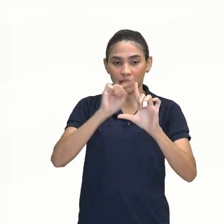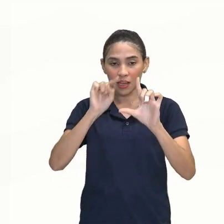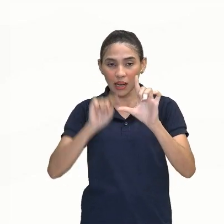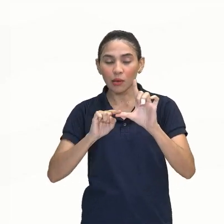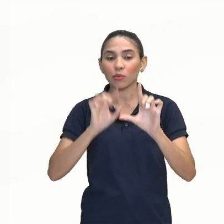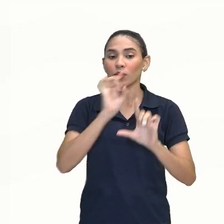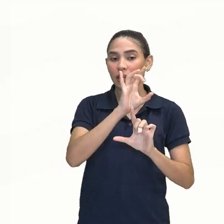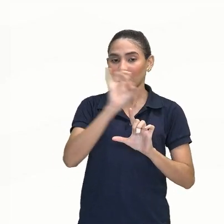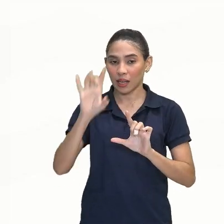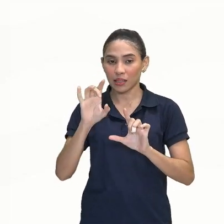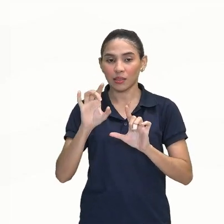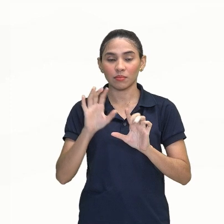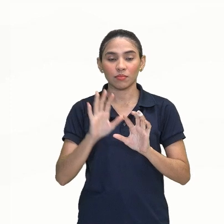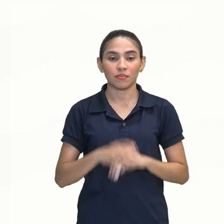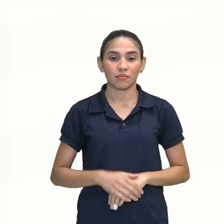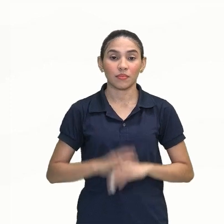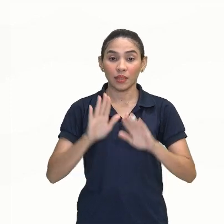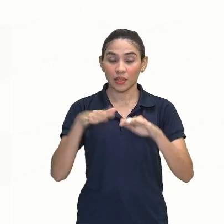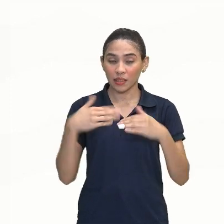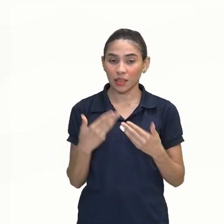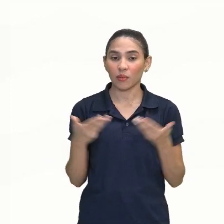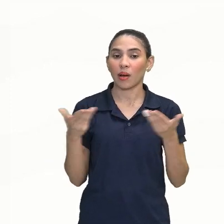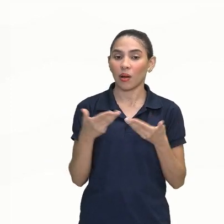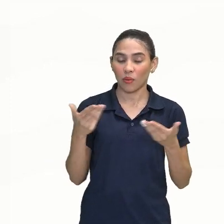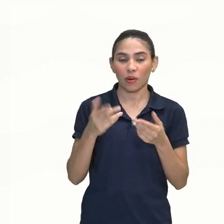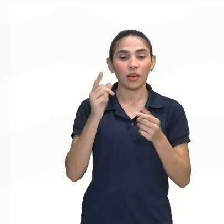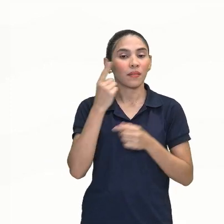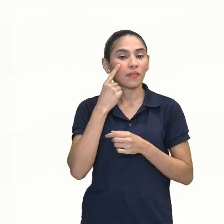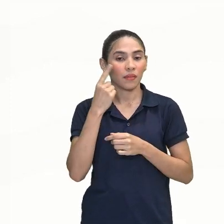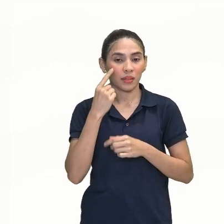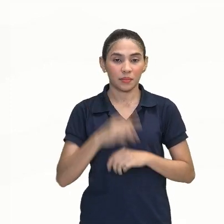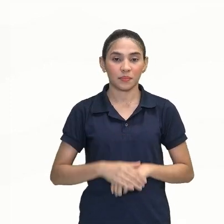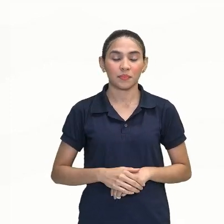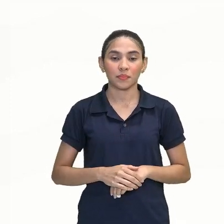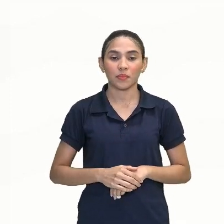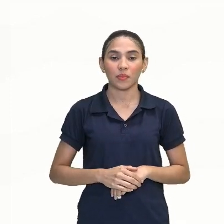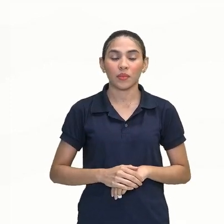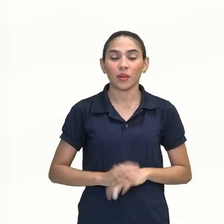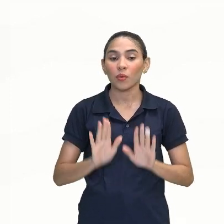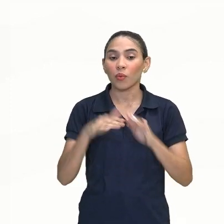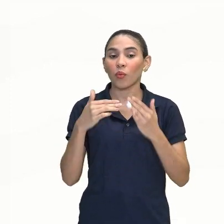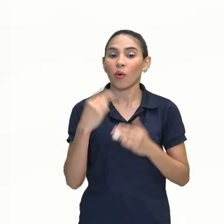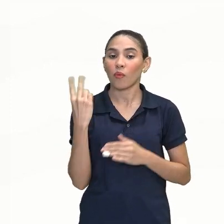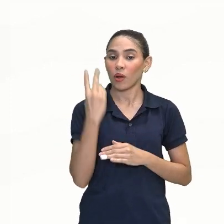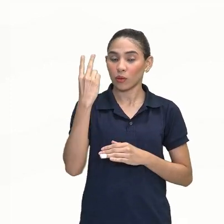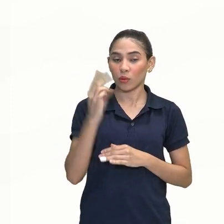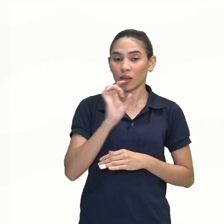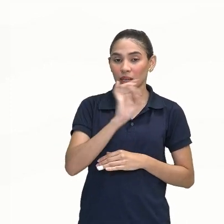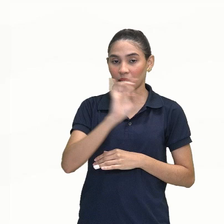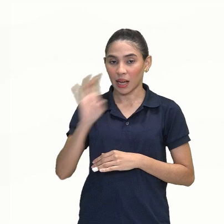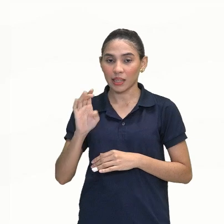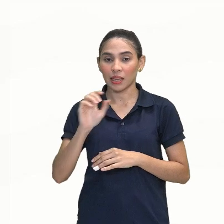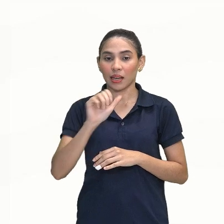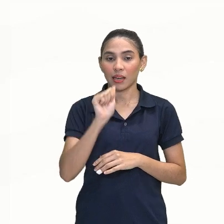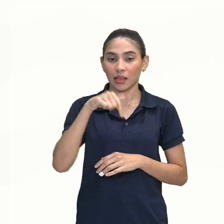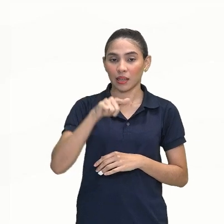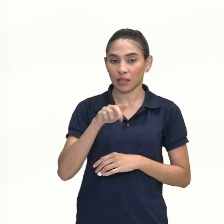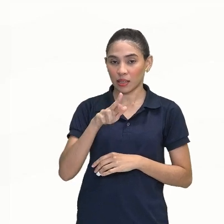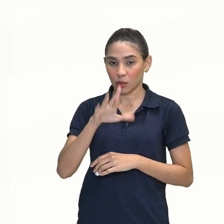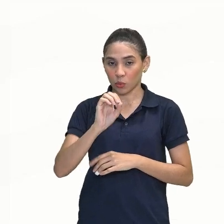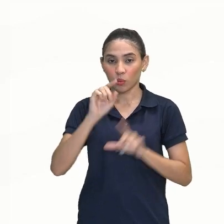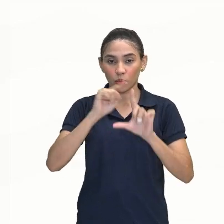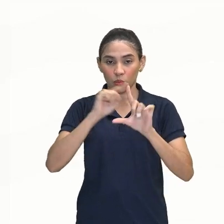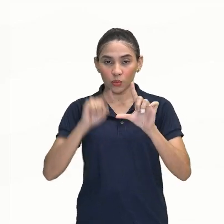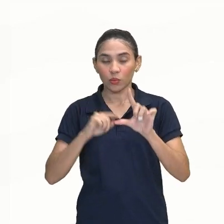ângulos? Então, vamos aqui agora verificar quanto mede cada um dos ângulos. Vou só dizer aqui